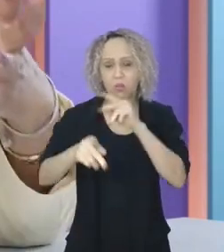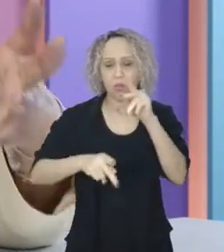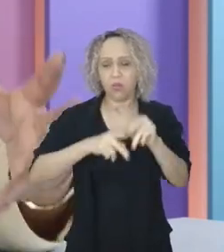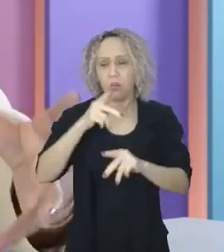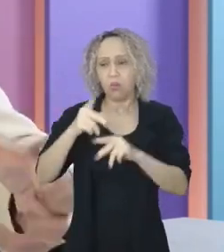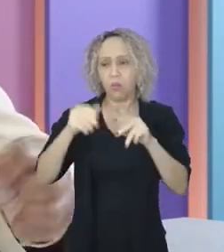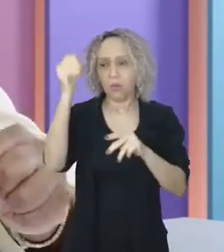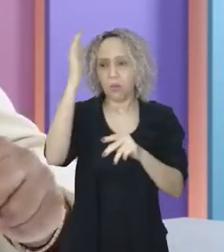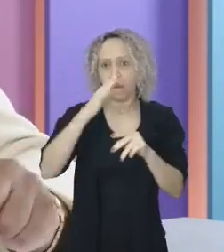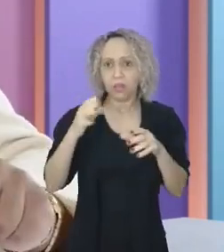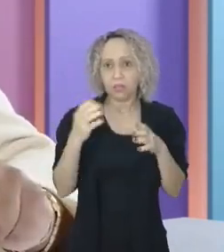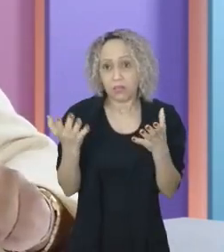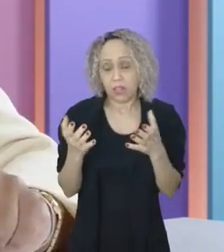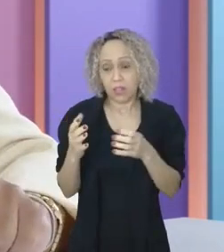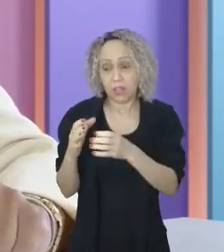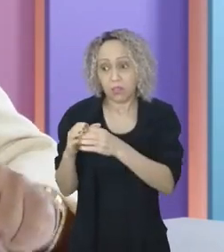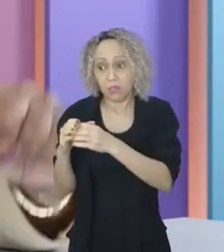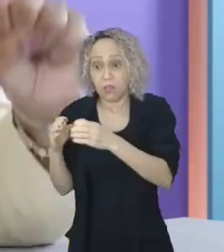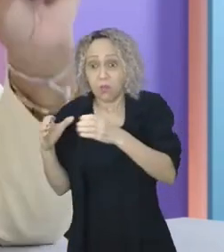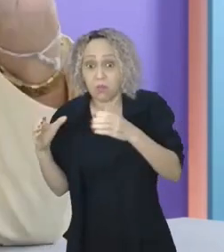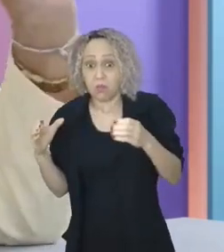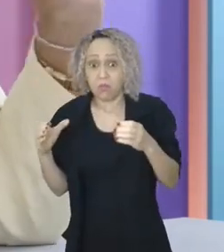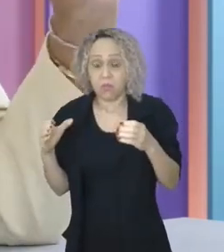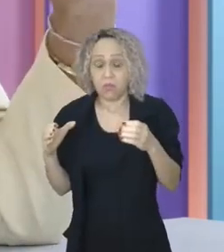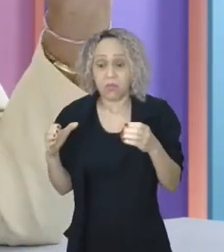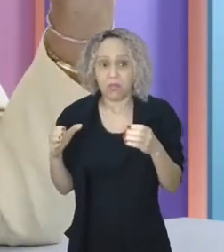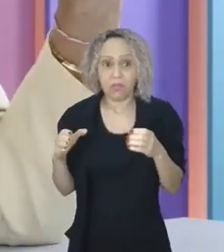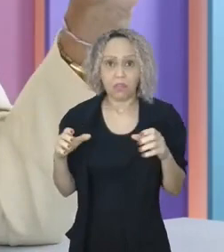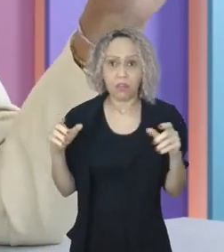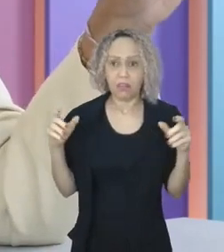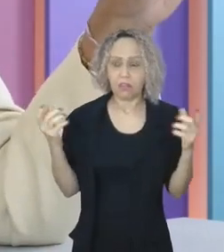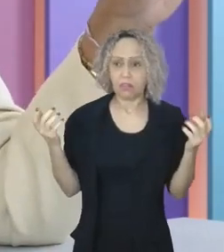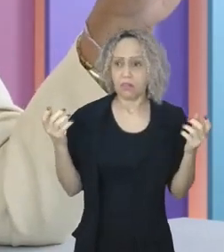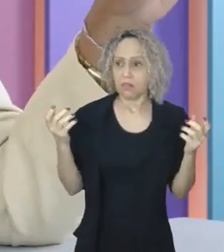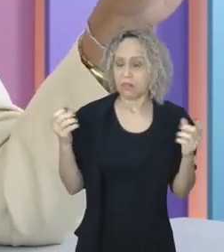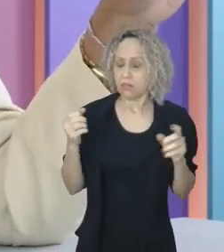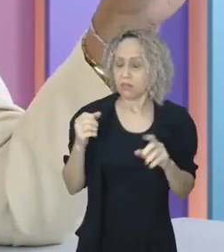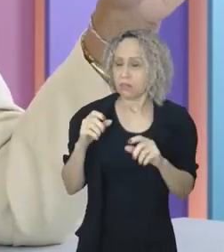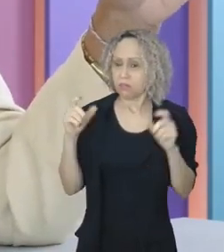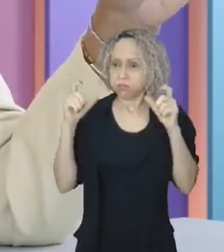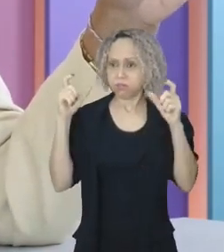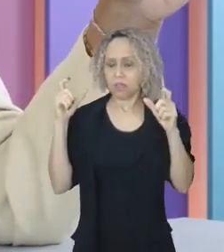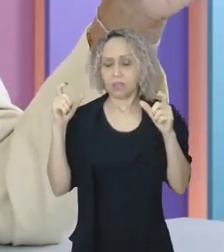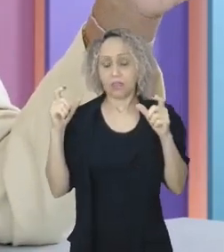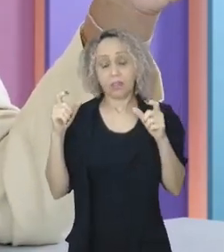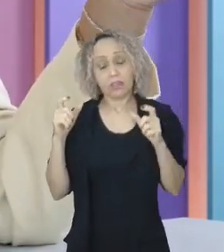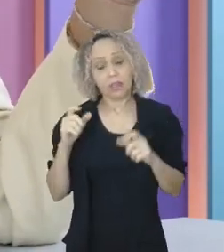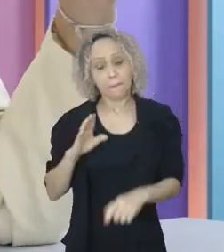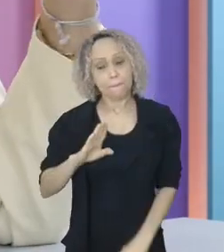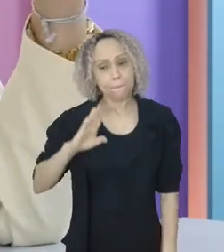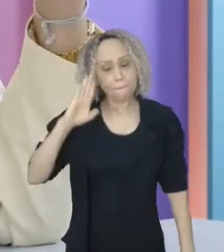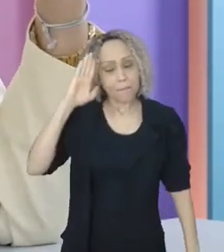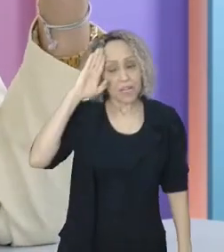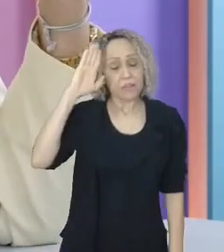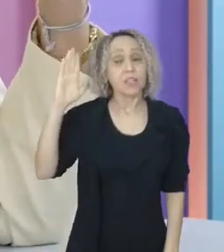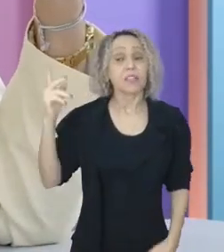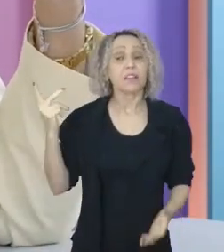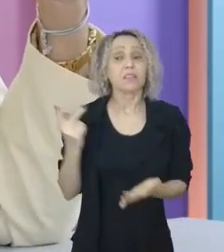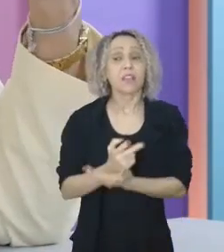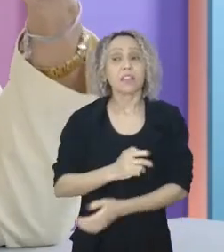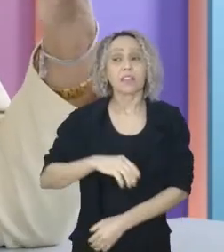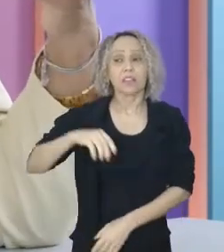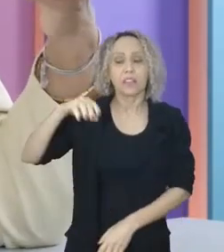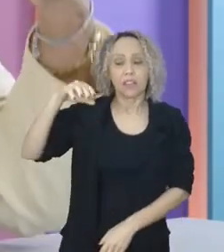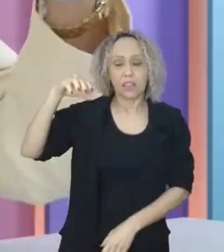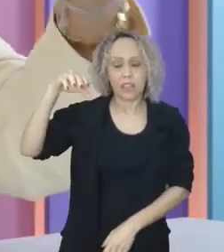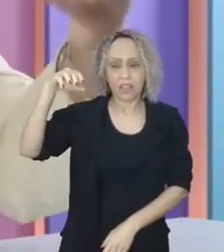o que a gente tem visto no nosso país, especialmente na região sul, que é o resgate